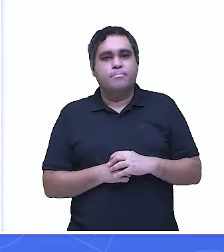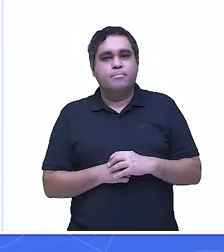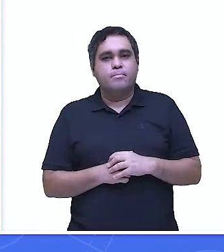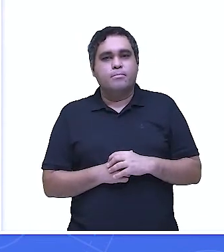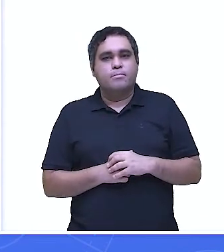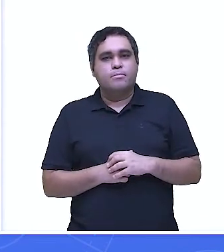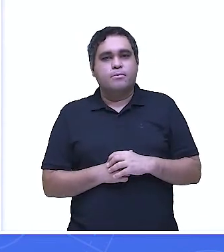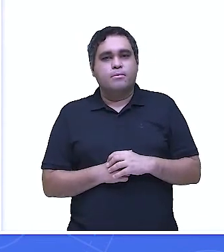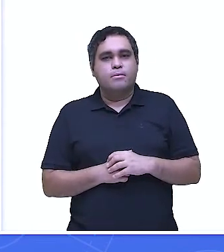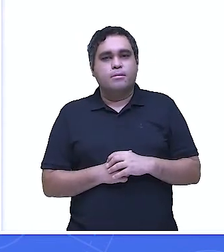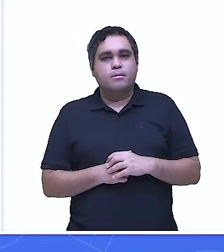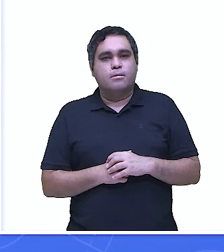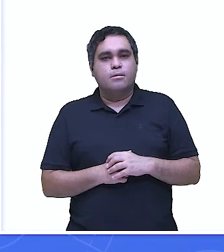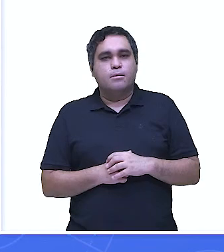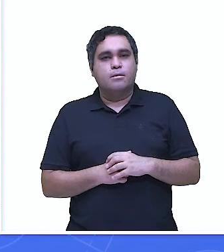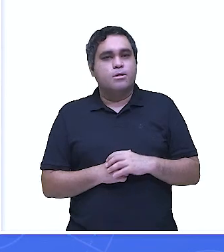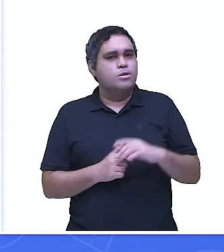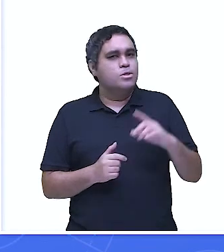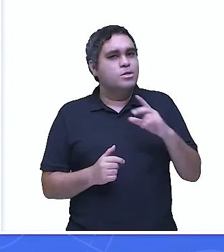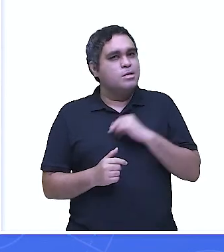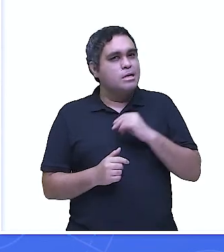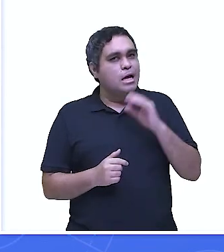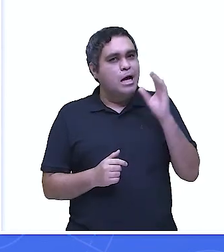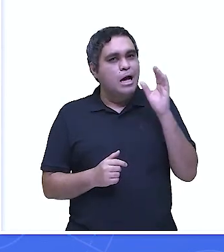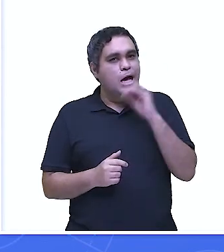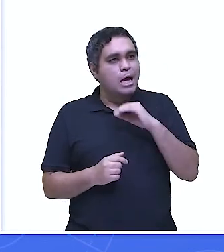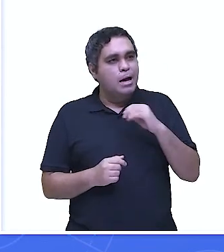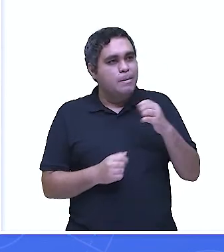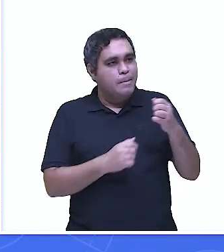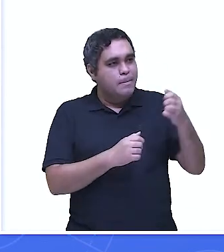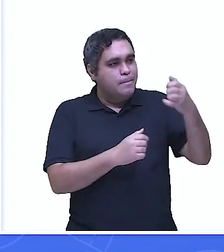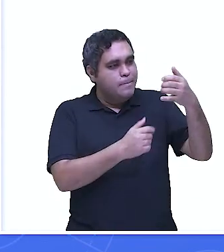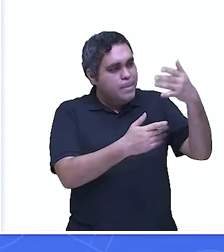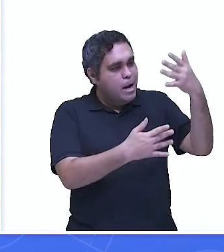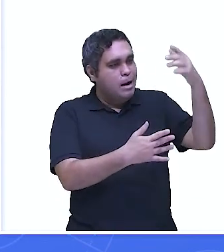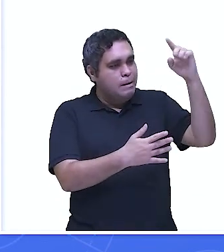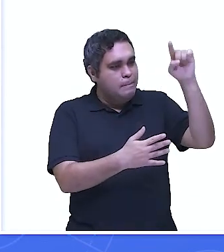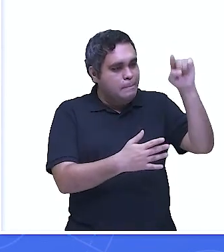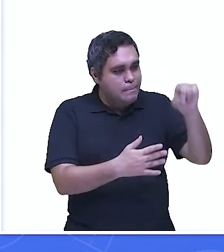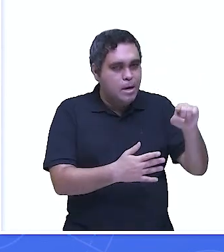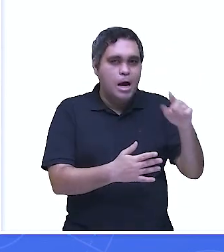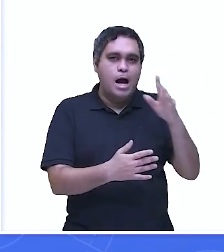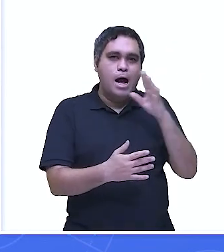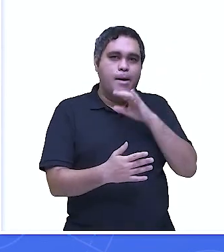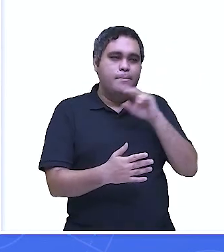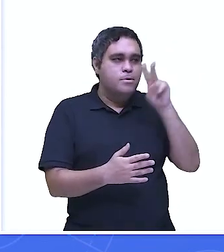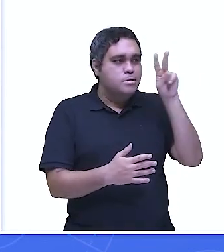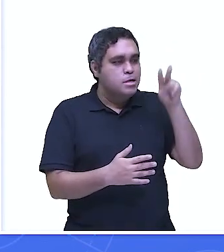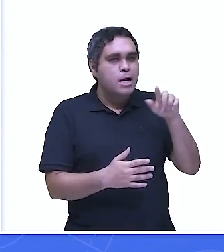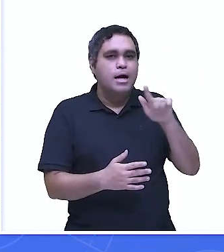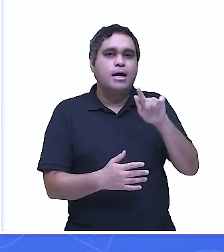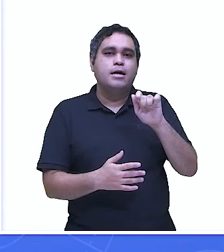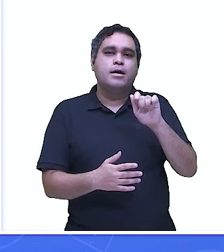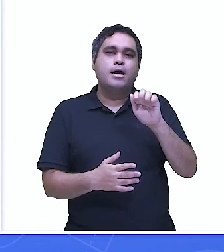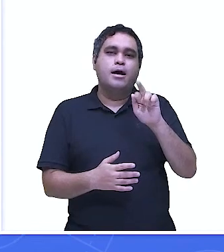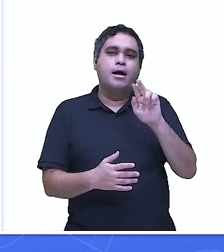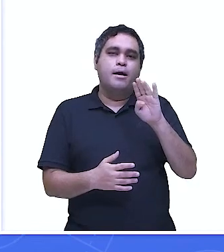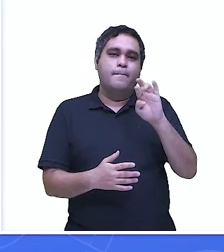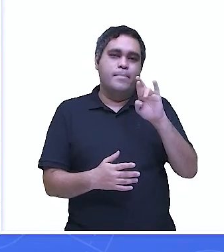Nossa, tá bem rápido. Então tem a Gabriela aqui, deixa eu ver o que a Gabriela respondeu.